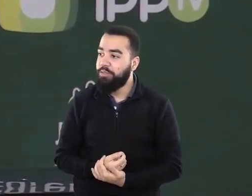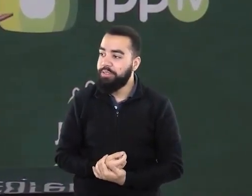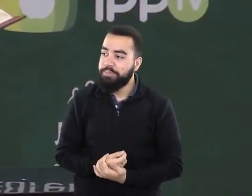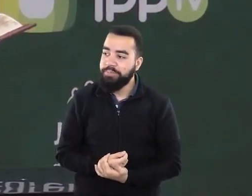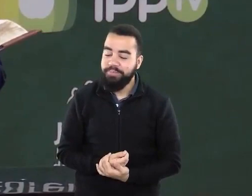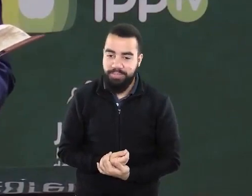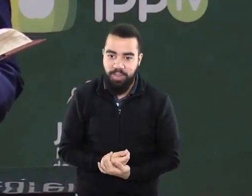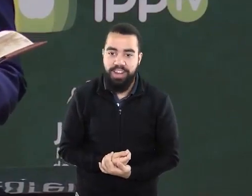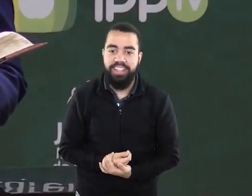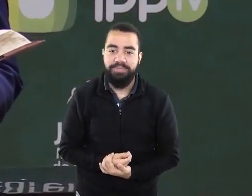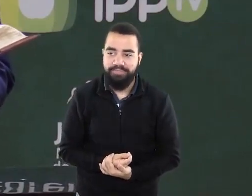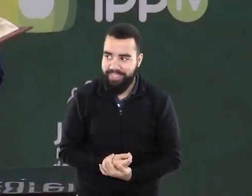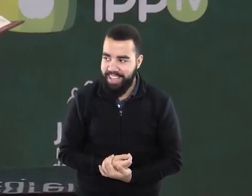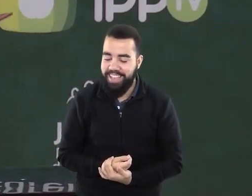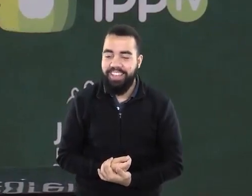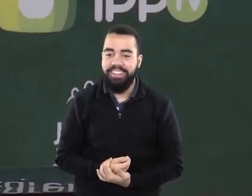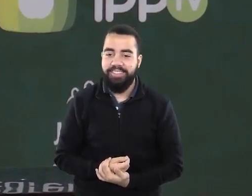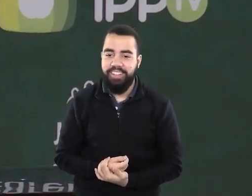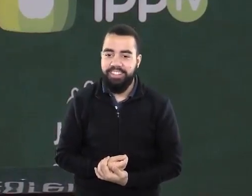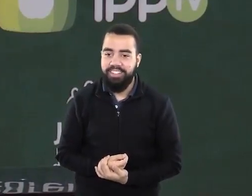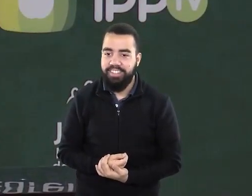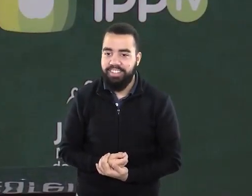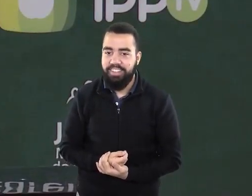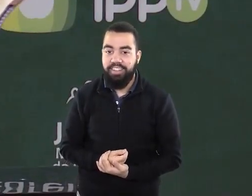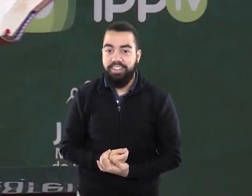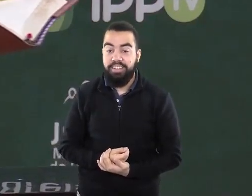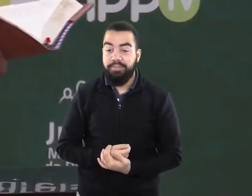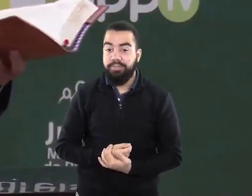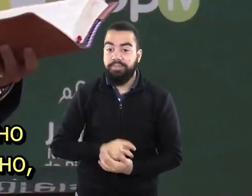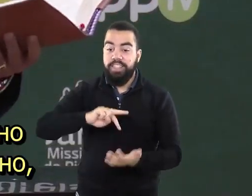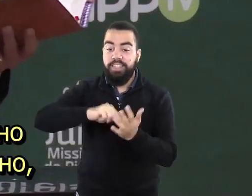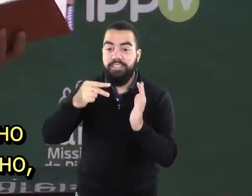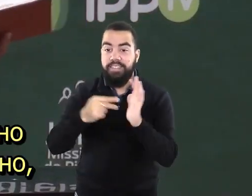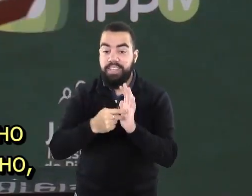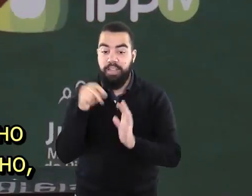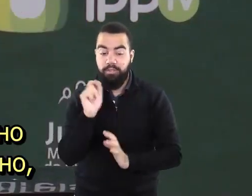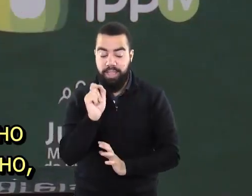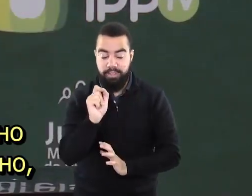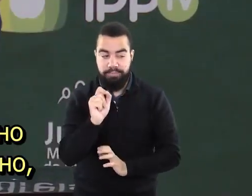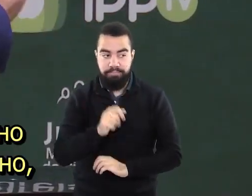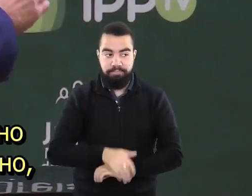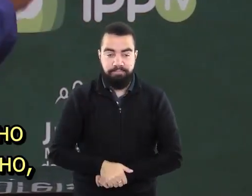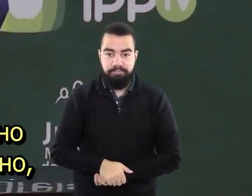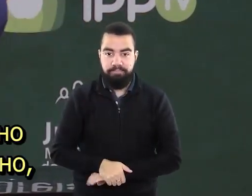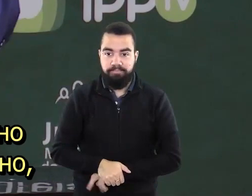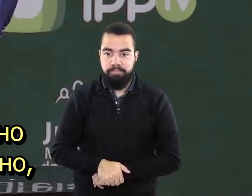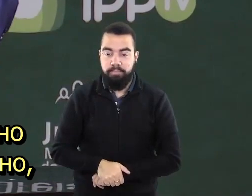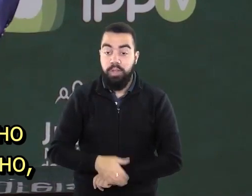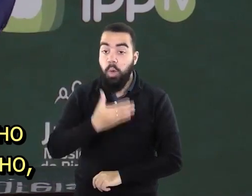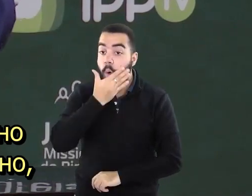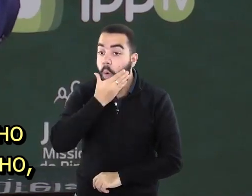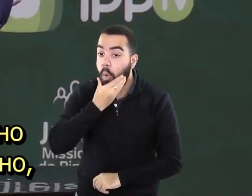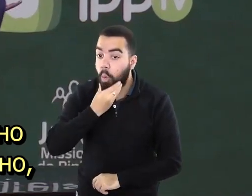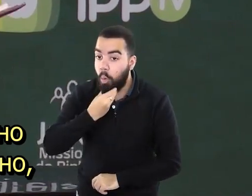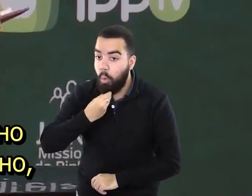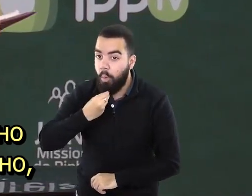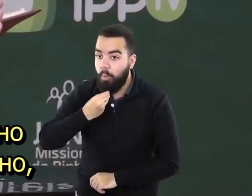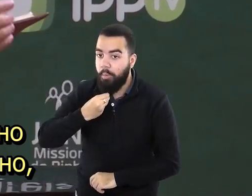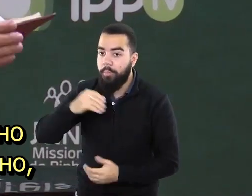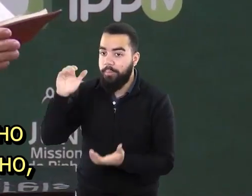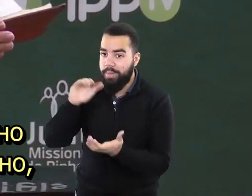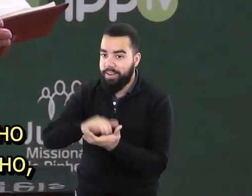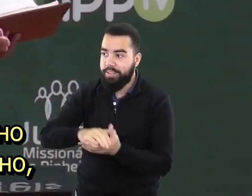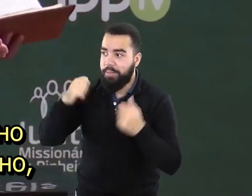Agora notem, o que significa então é que o marido precisa tratar essa esposa, conforme 1 Pedro